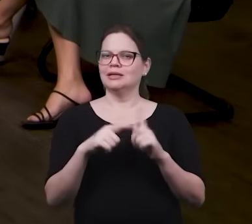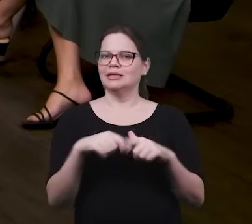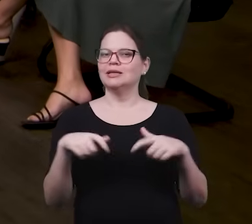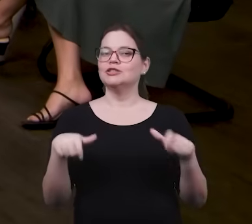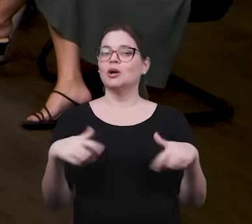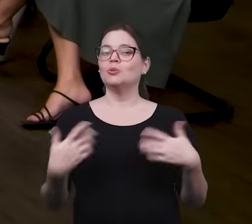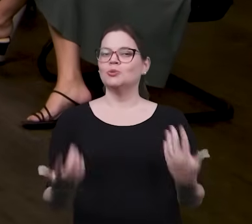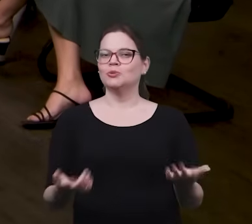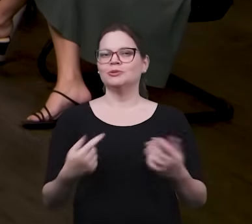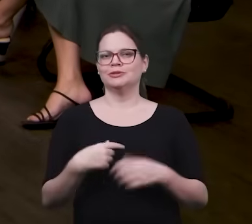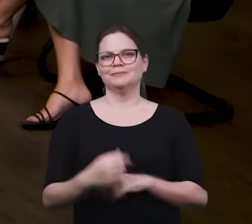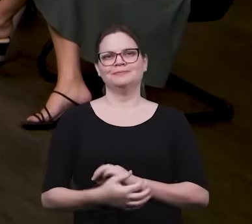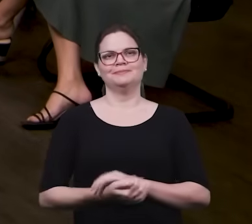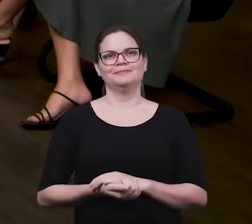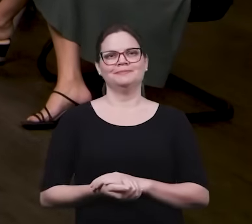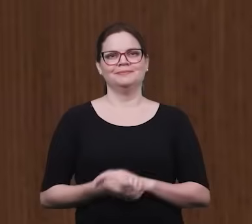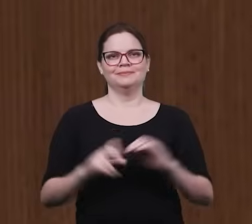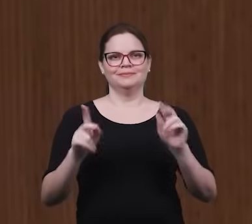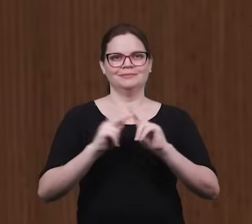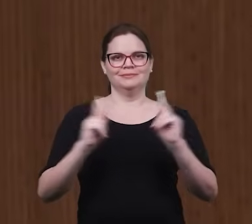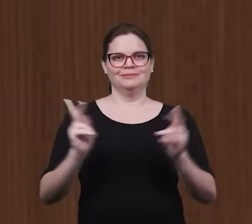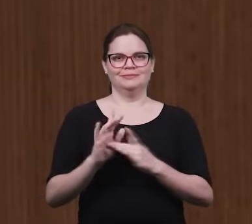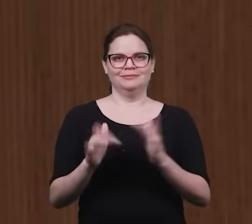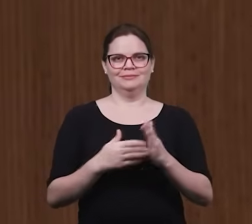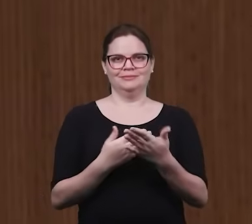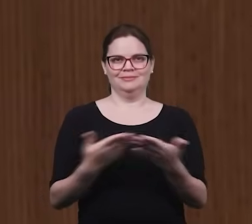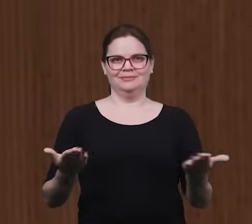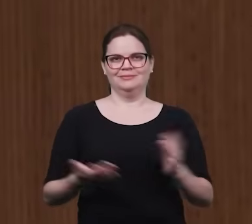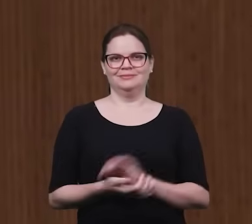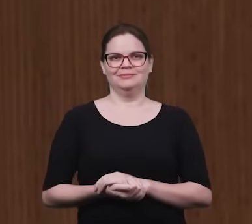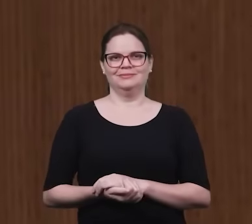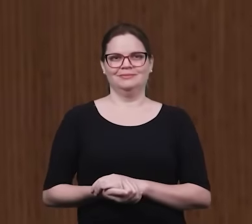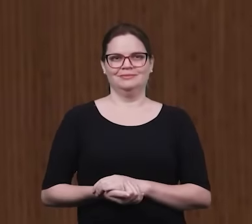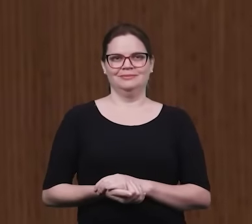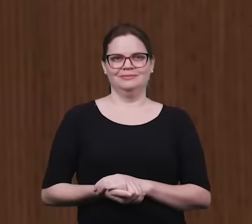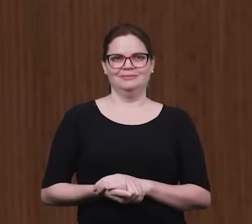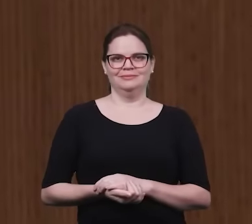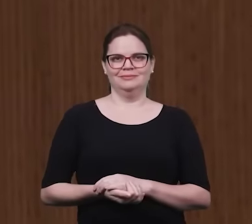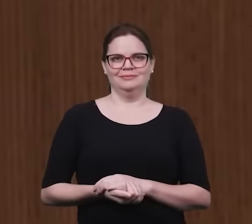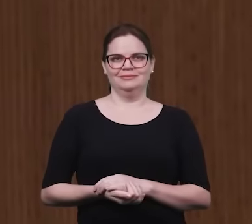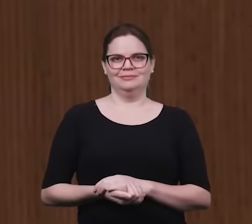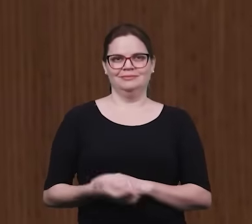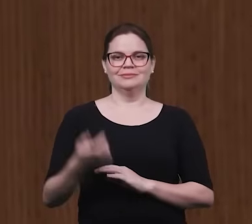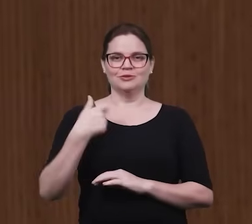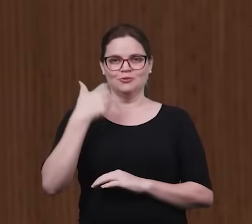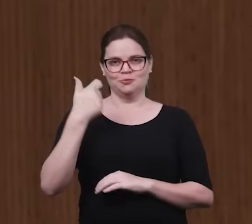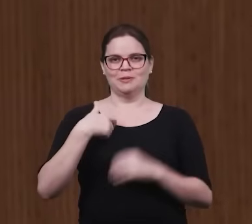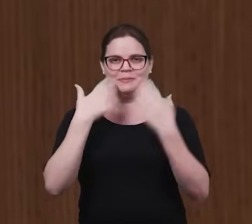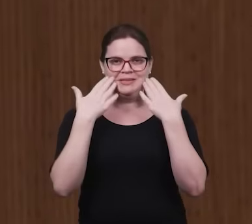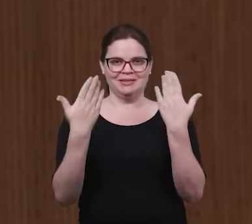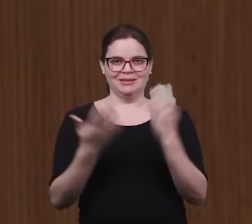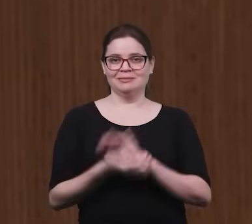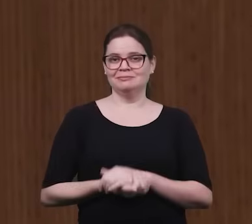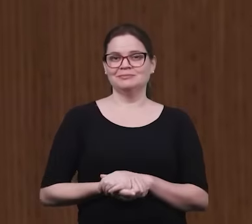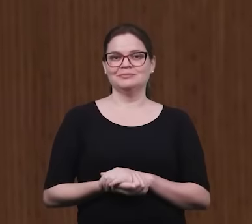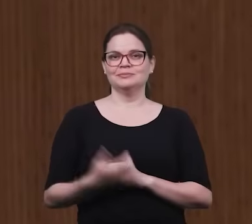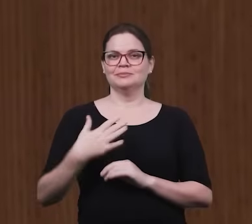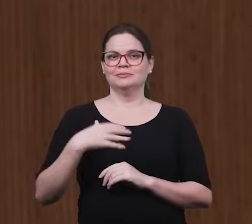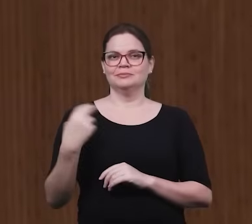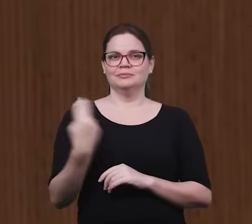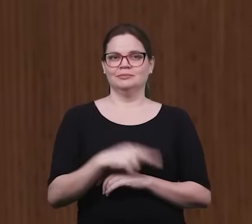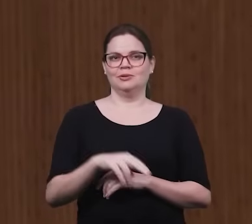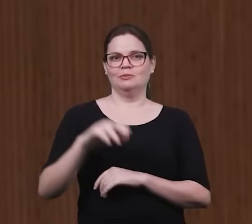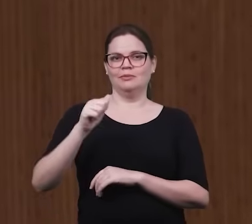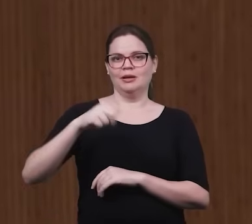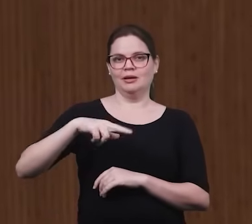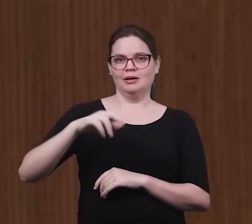sua igreja, de onde você é e fazer sua pergunta. A paz do Senhor. Eu vou me apresentar aqui agora. Meu nome é